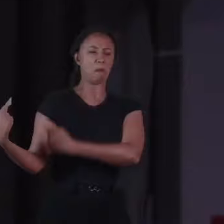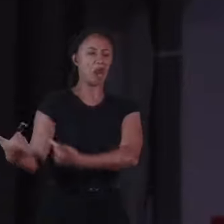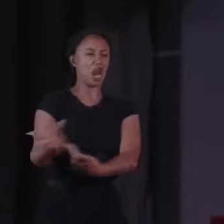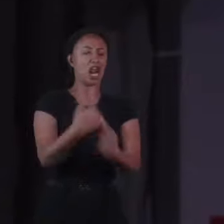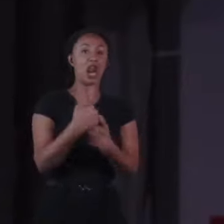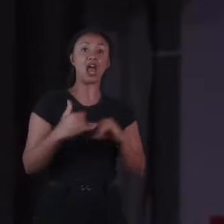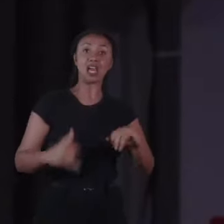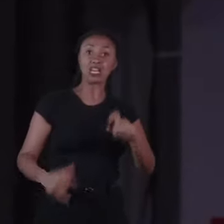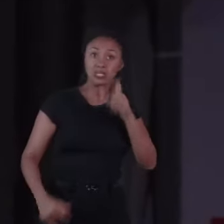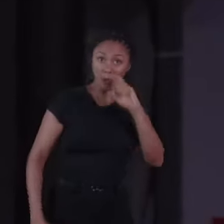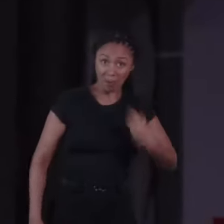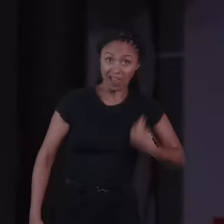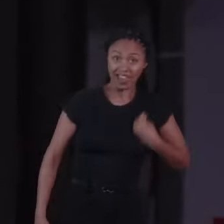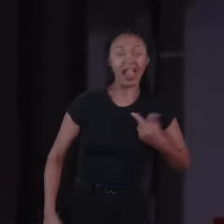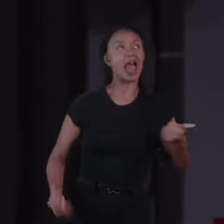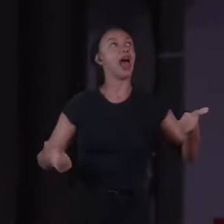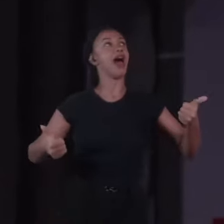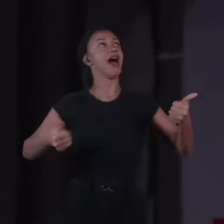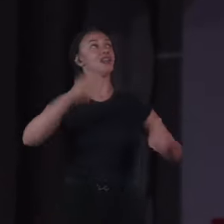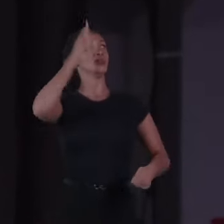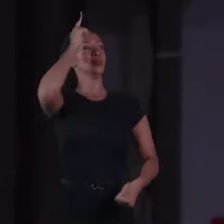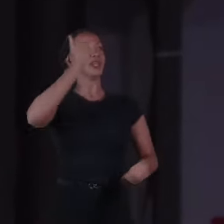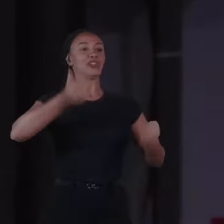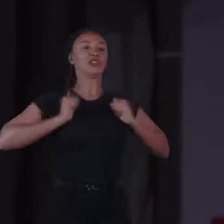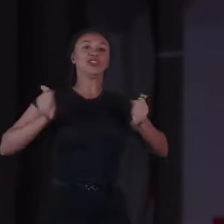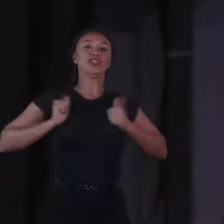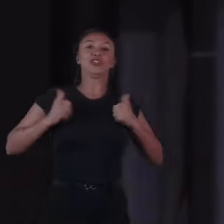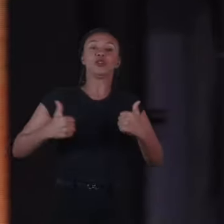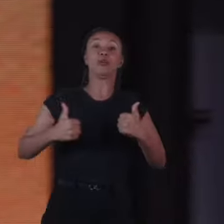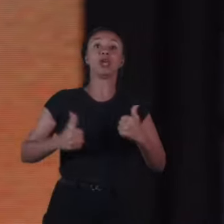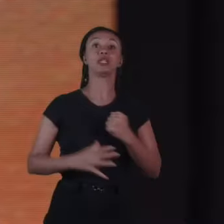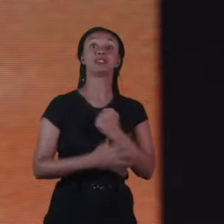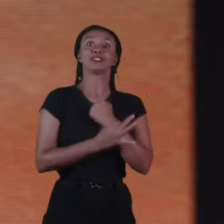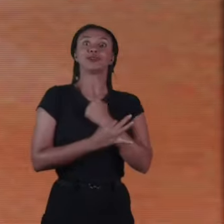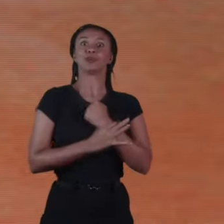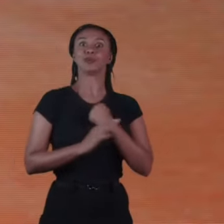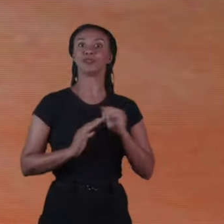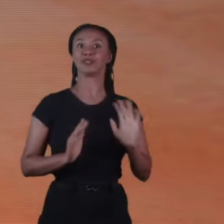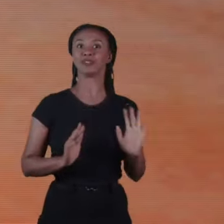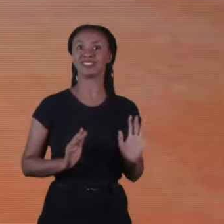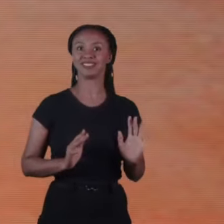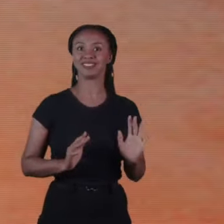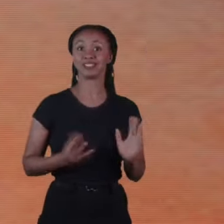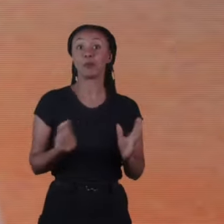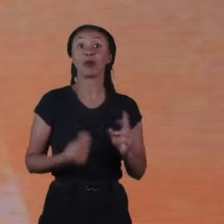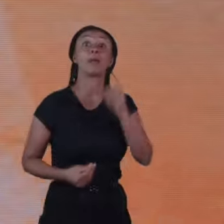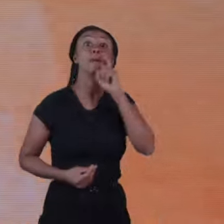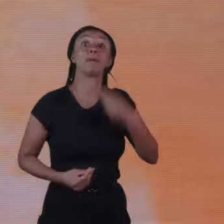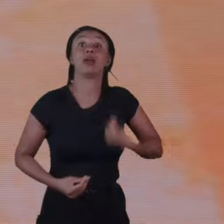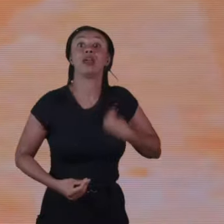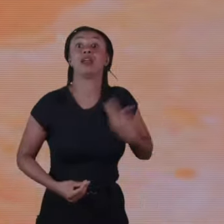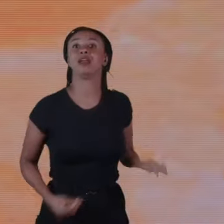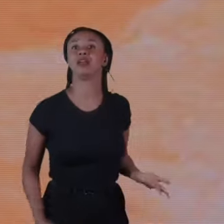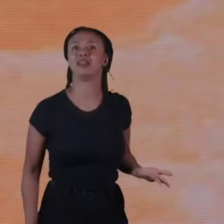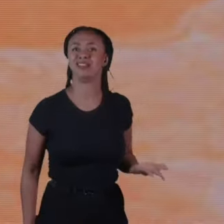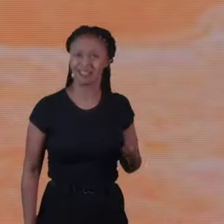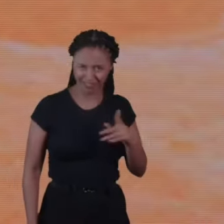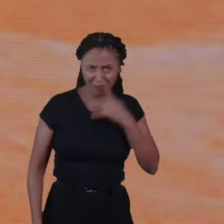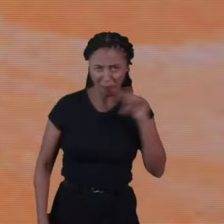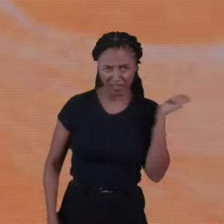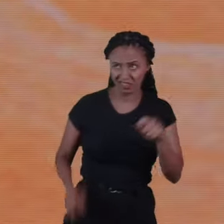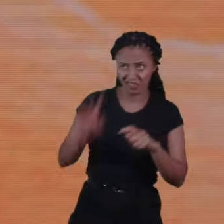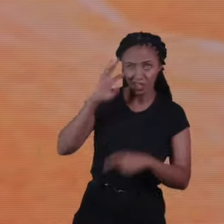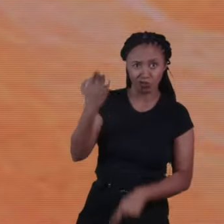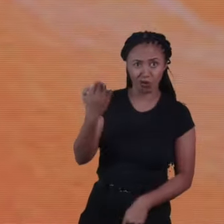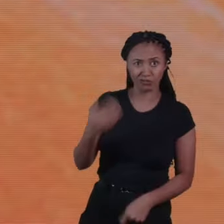está tudo bem. Não é isso que a criança pensa? Ela se sente segura com a presença do pai. Mas o pai tem como resolver um problema